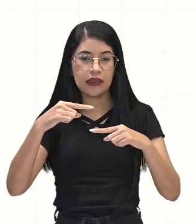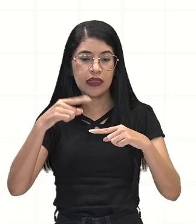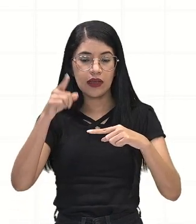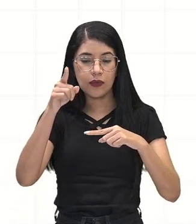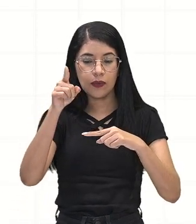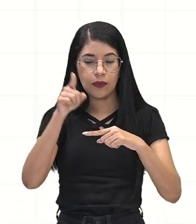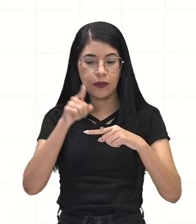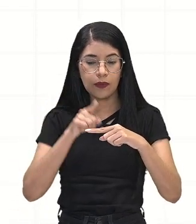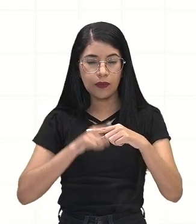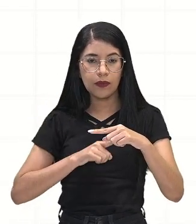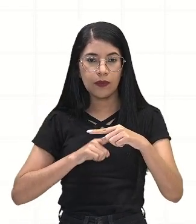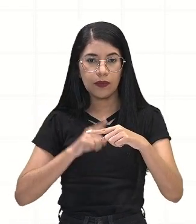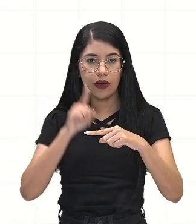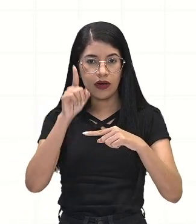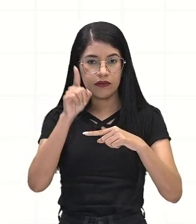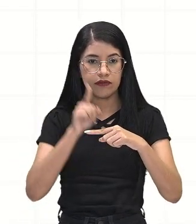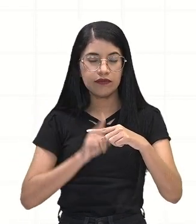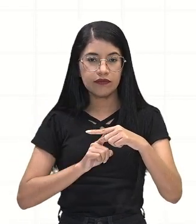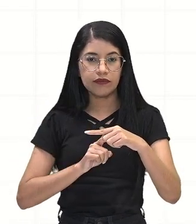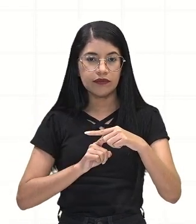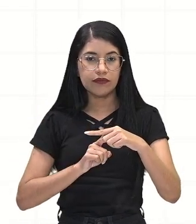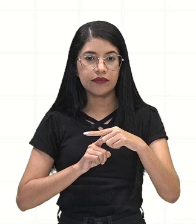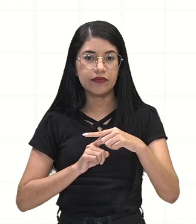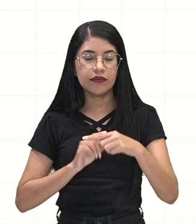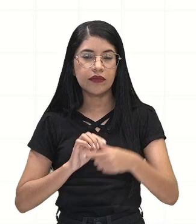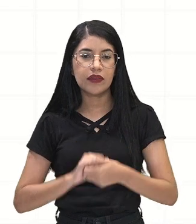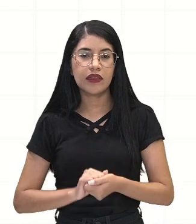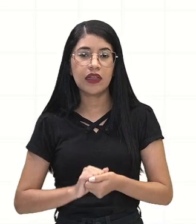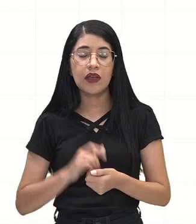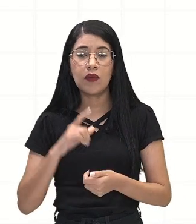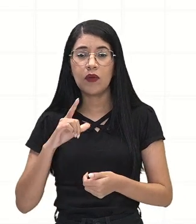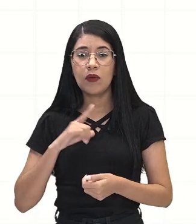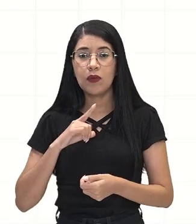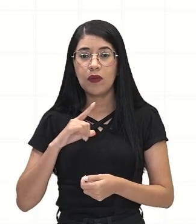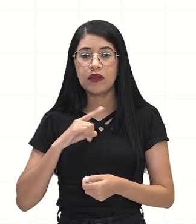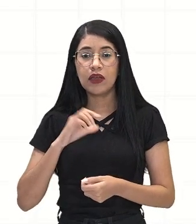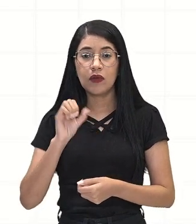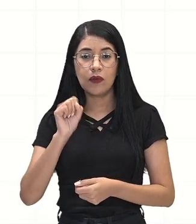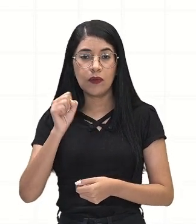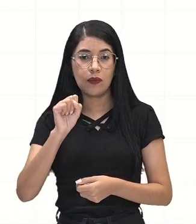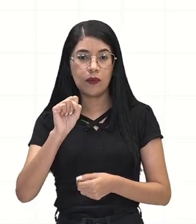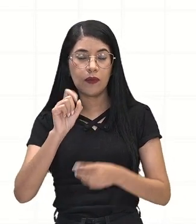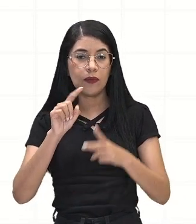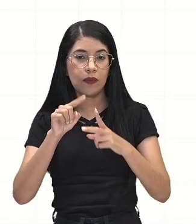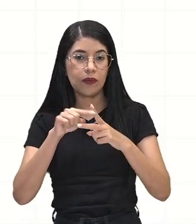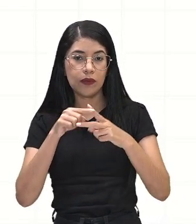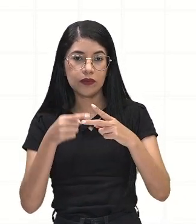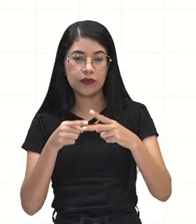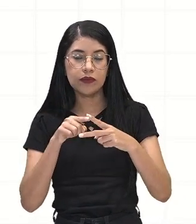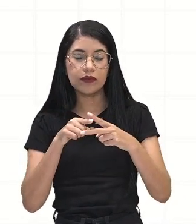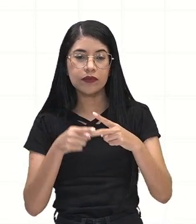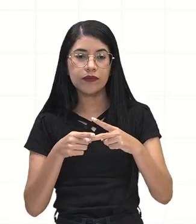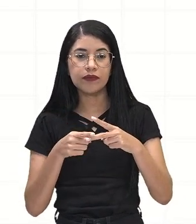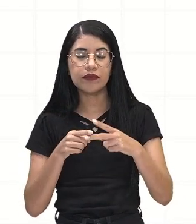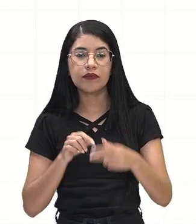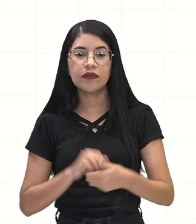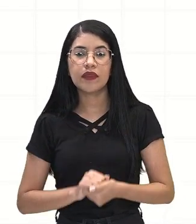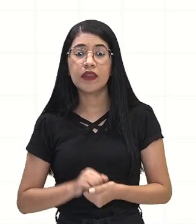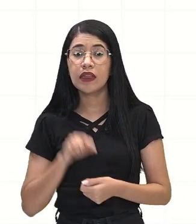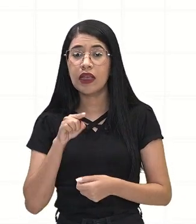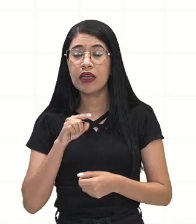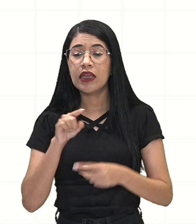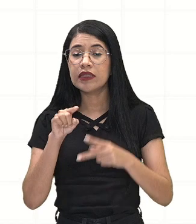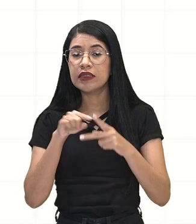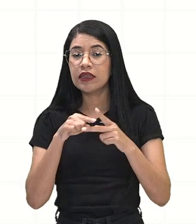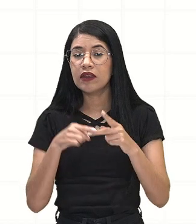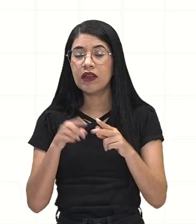por uma transversal, né? Eu vou ter 8 ângulos, beleza? E esses ângulos, eles vão estar